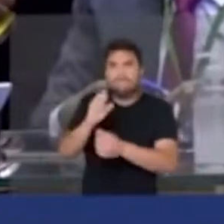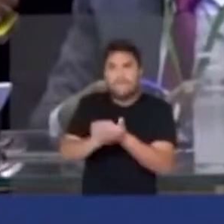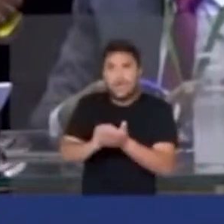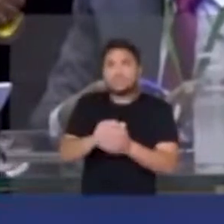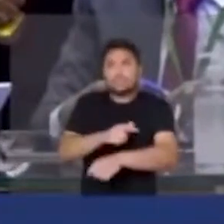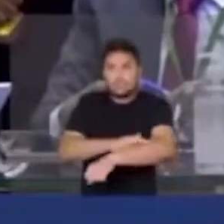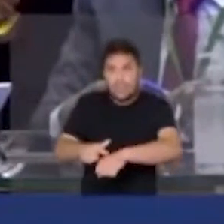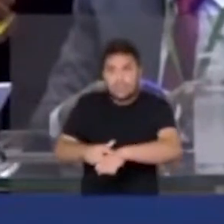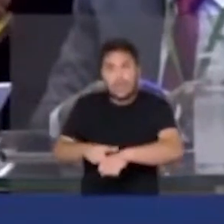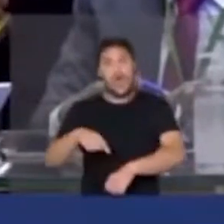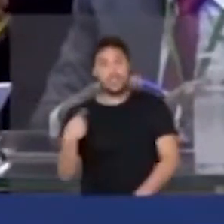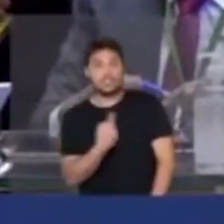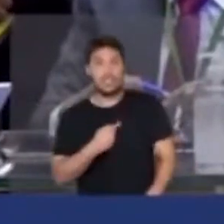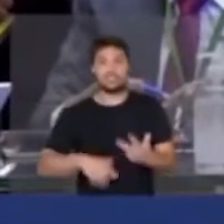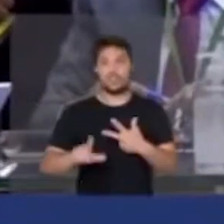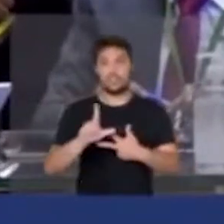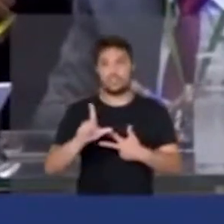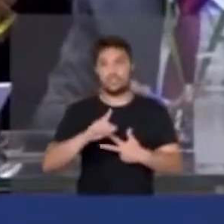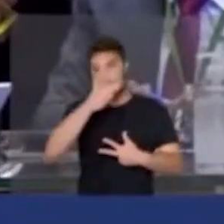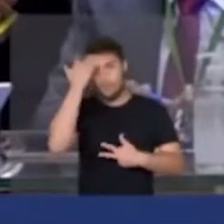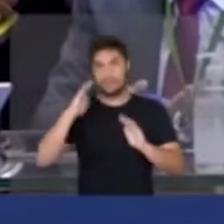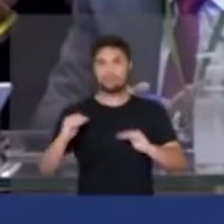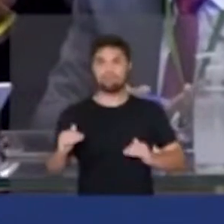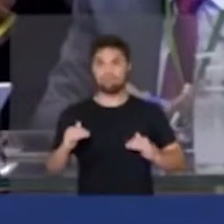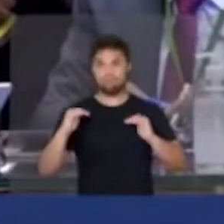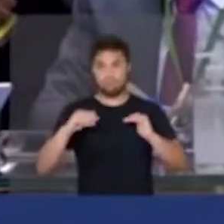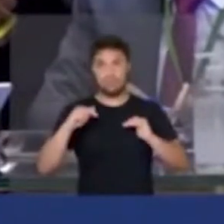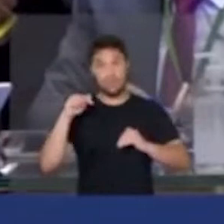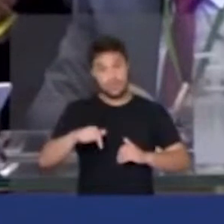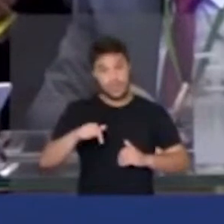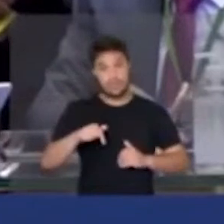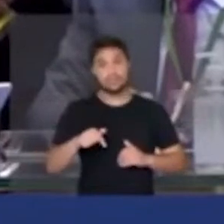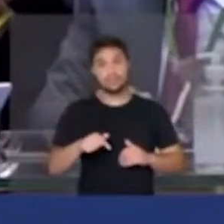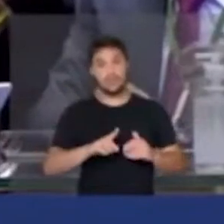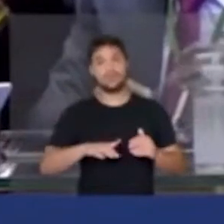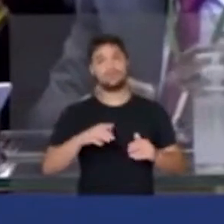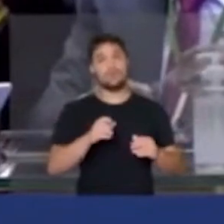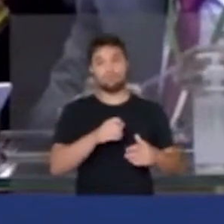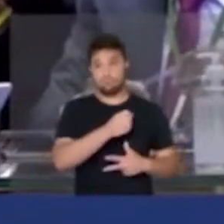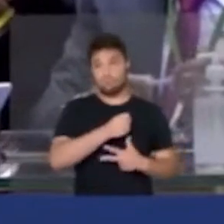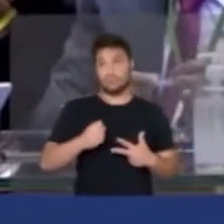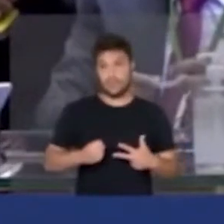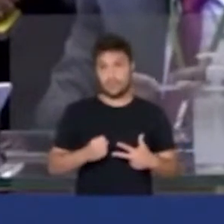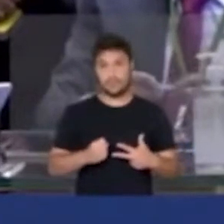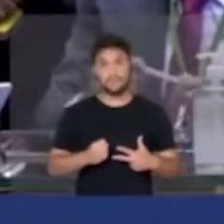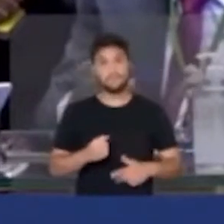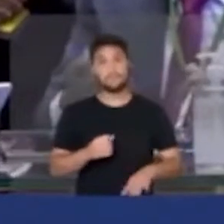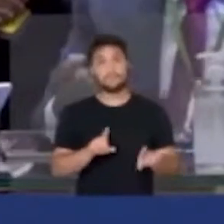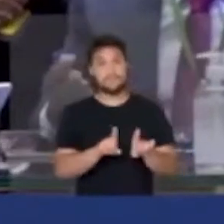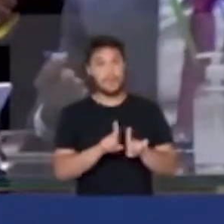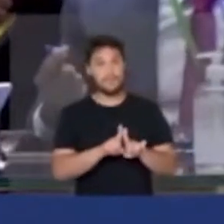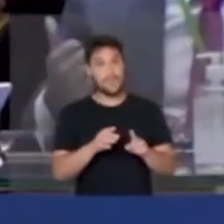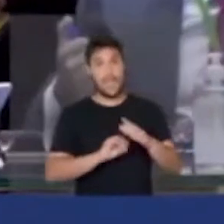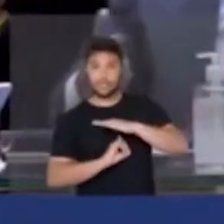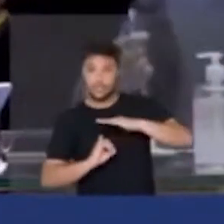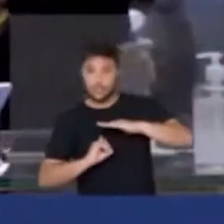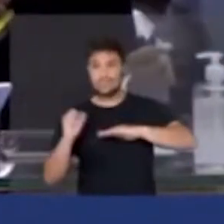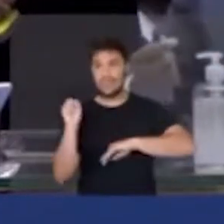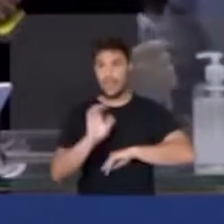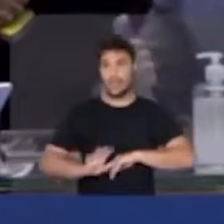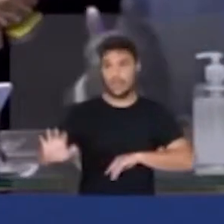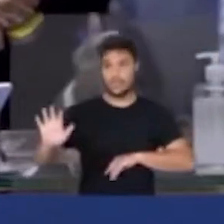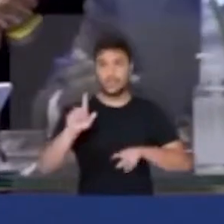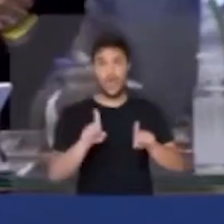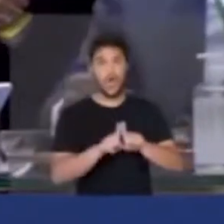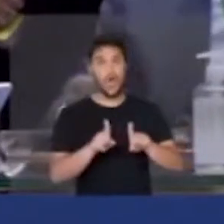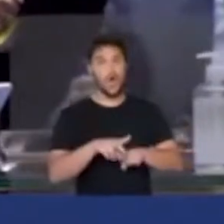Poder Legislativo ou autoridades constituídas deste e de outros demais poderes da República, às instituições nacionais, ou a chefe de